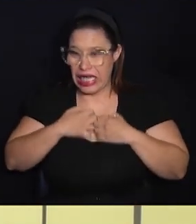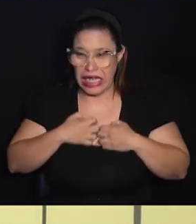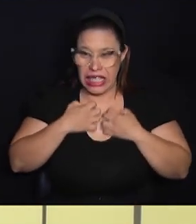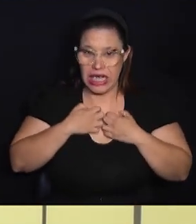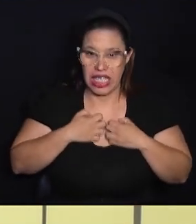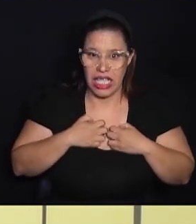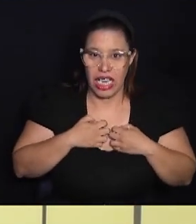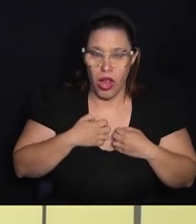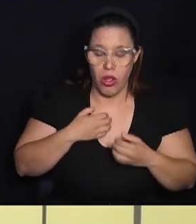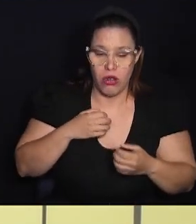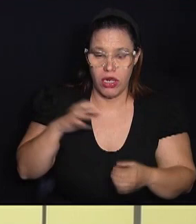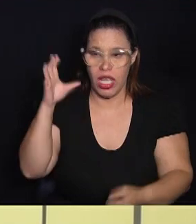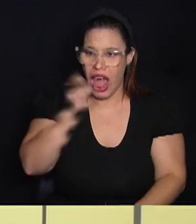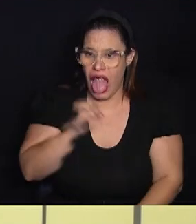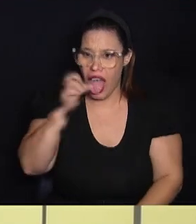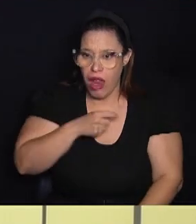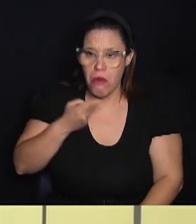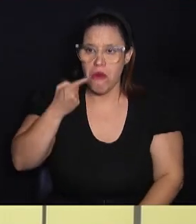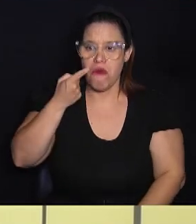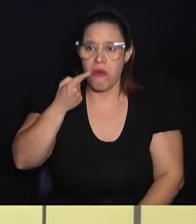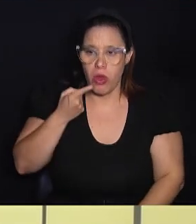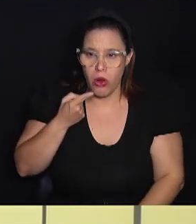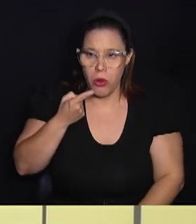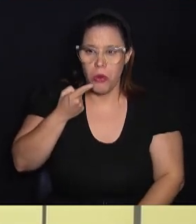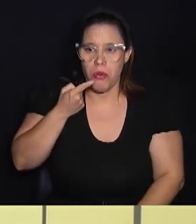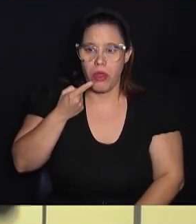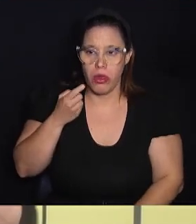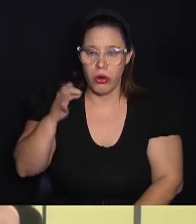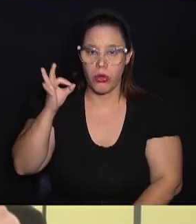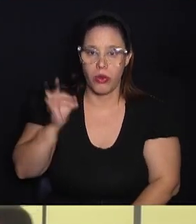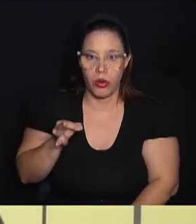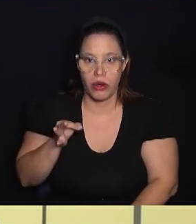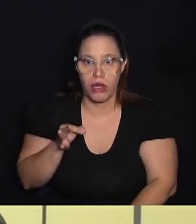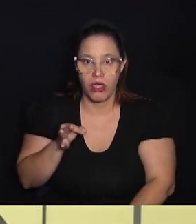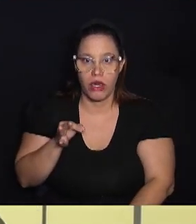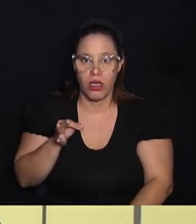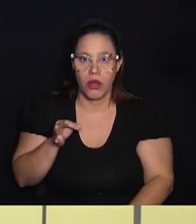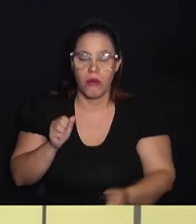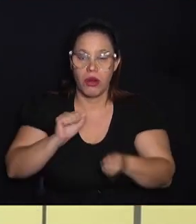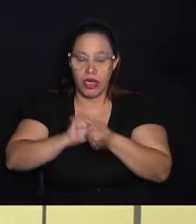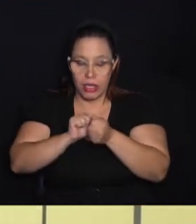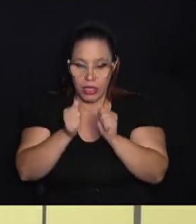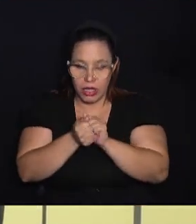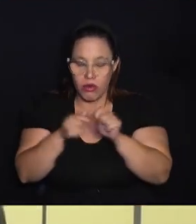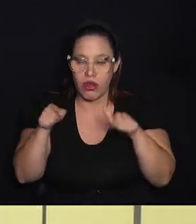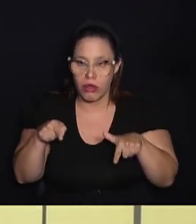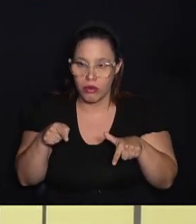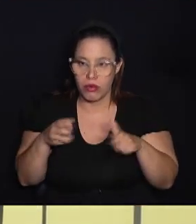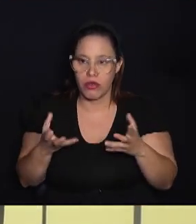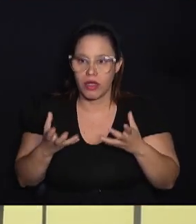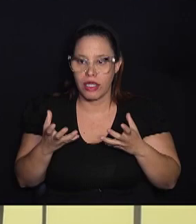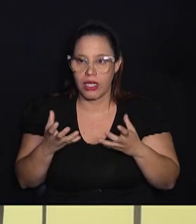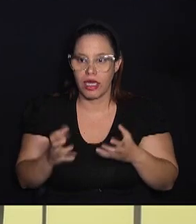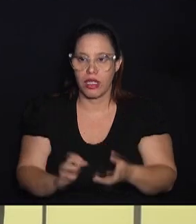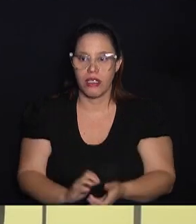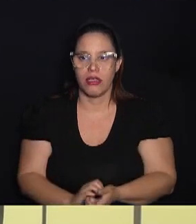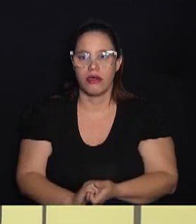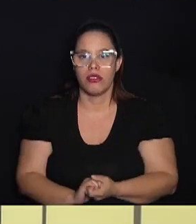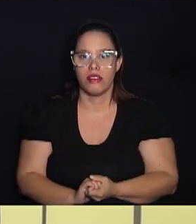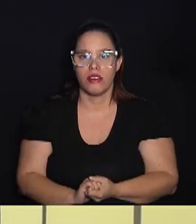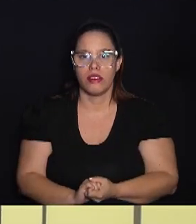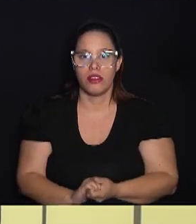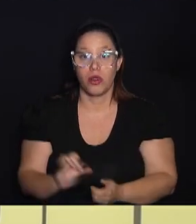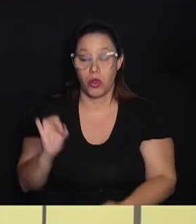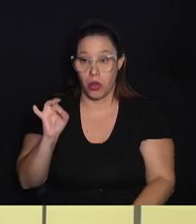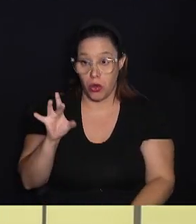respiração já vai fazer essa mudança Então não é que é o mais correto mas é o que é mais adequado para aquele momento para que você quer né Eh só para